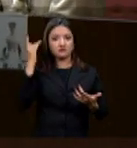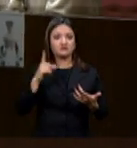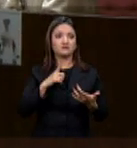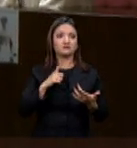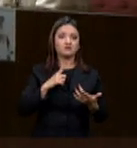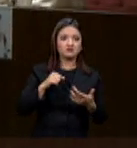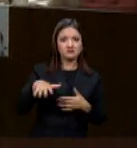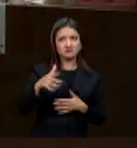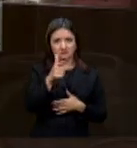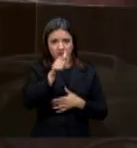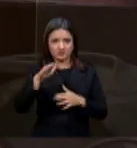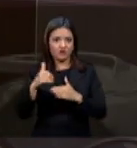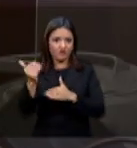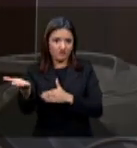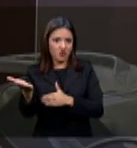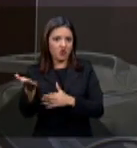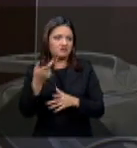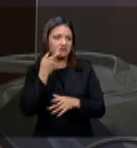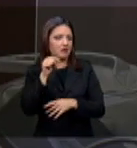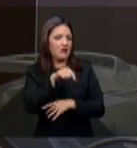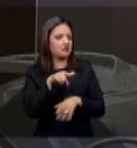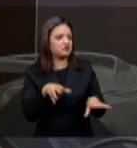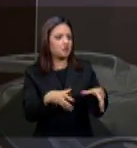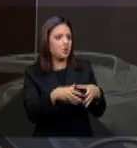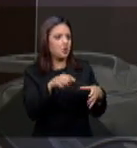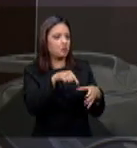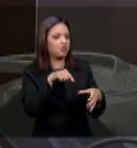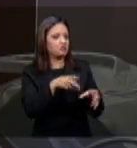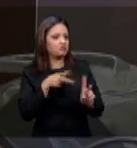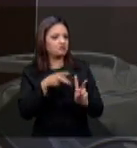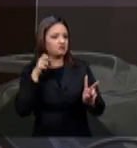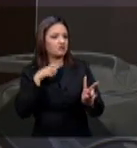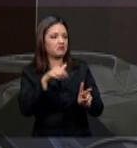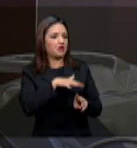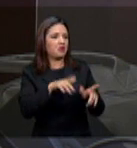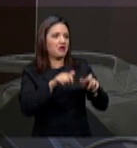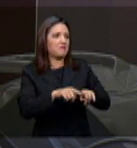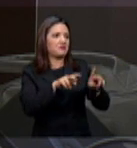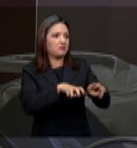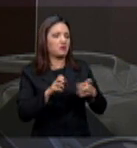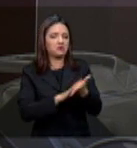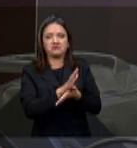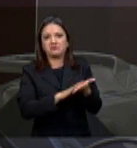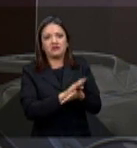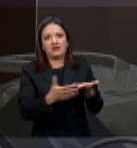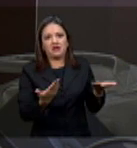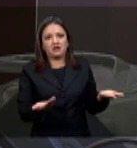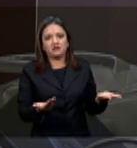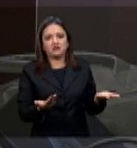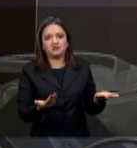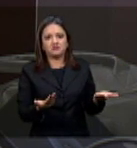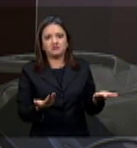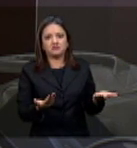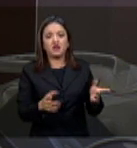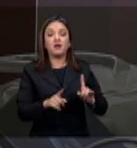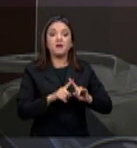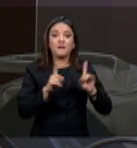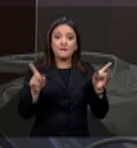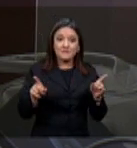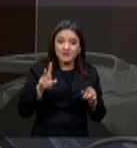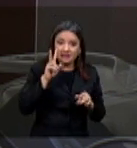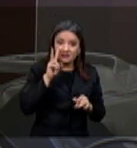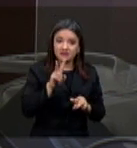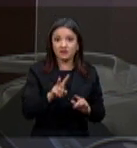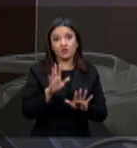Libras. Certo, o povo indígena tem suas terras, mas não produzem, mas ele olha a produção a partir do